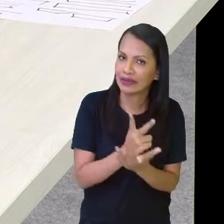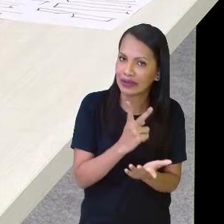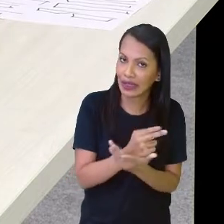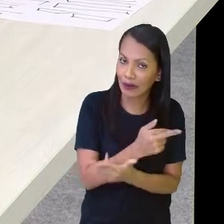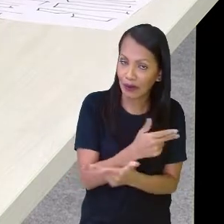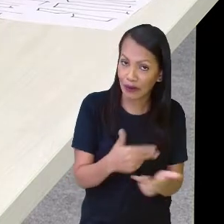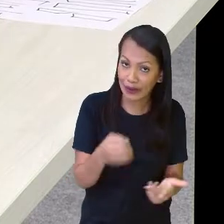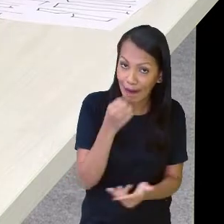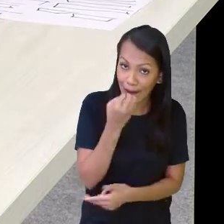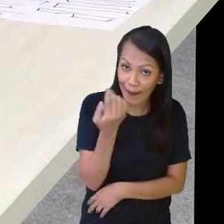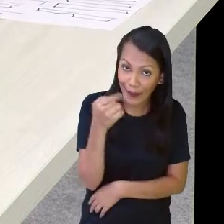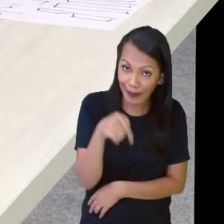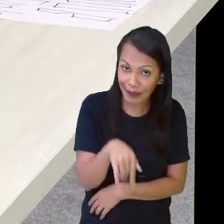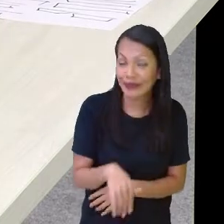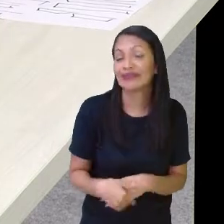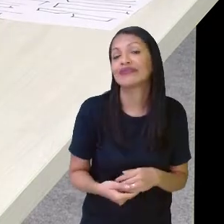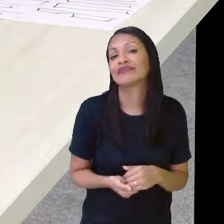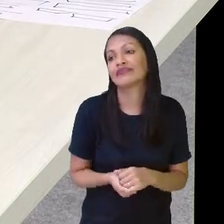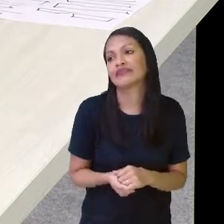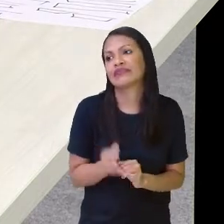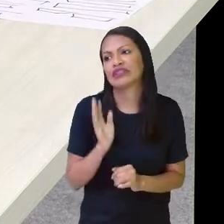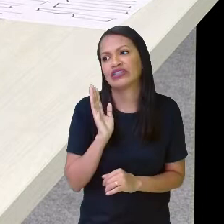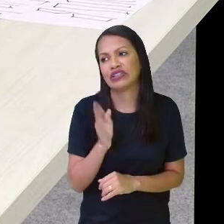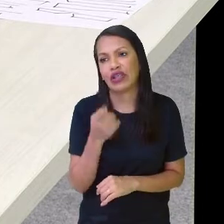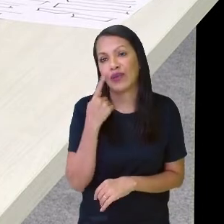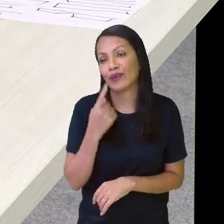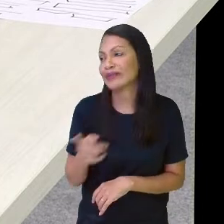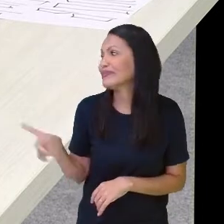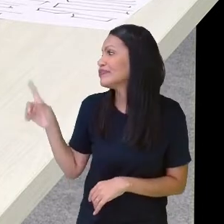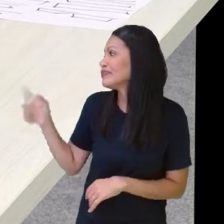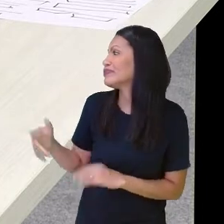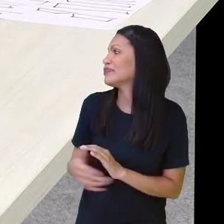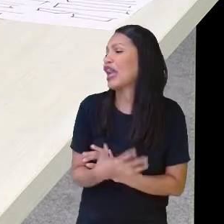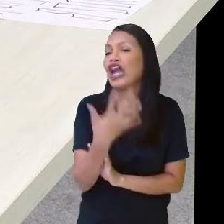boa pra gente. Já são as folhas.